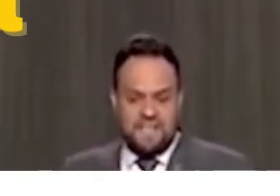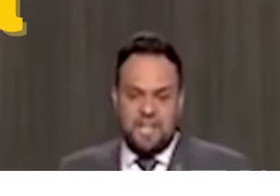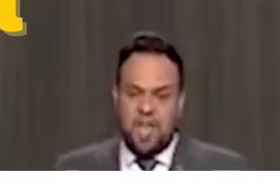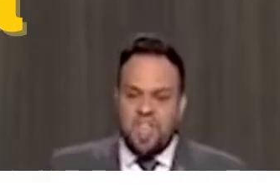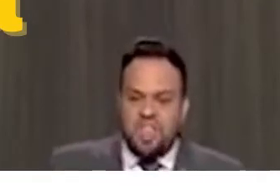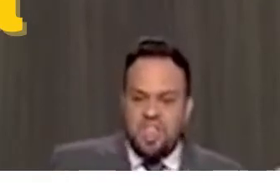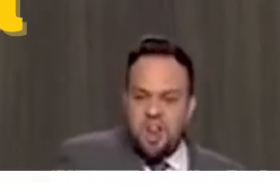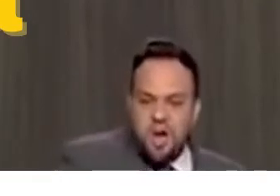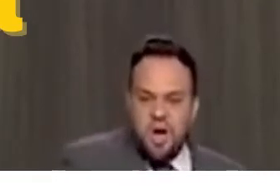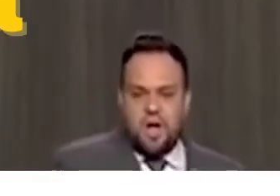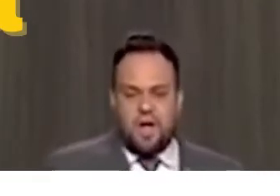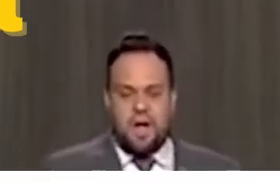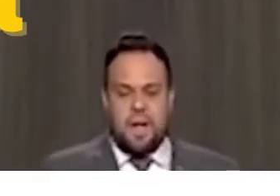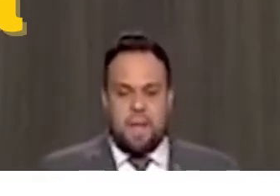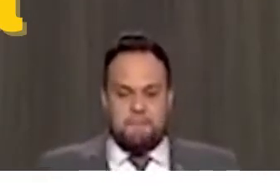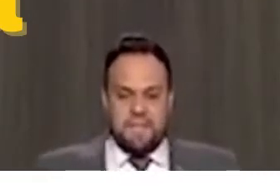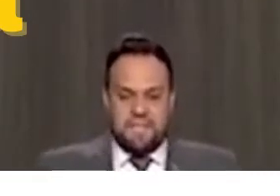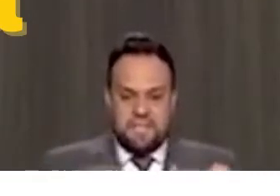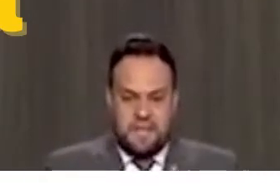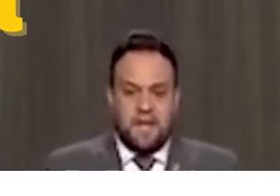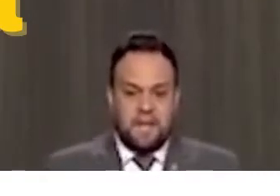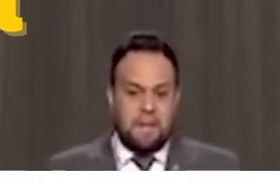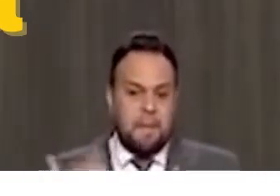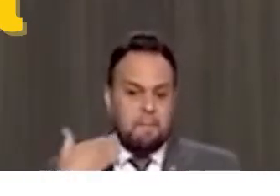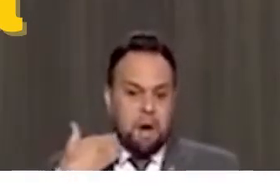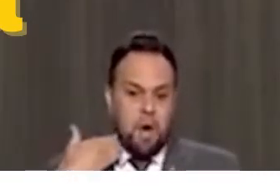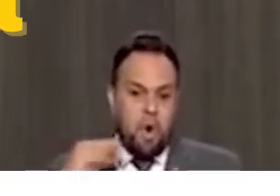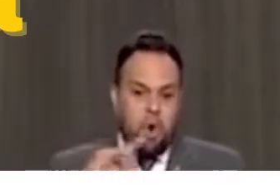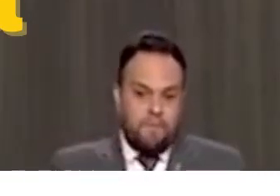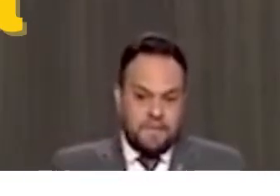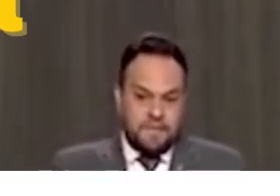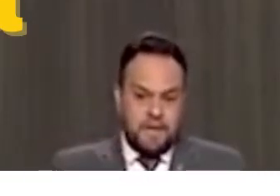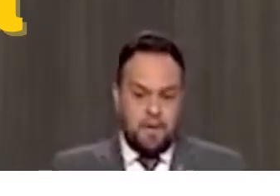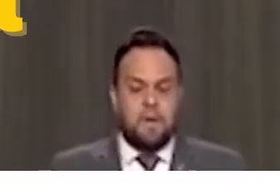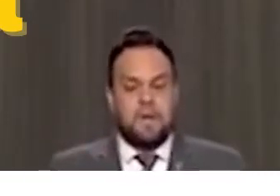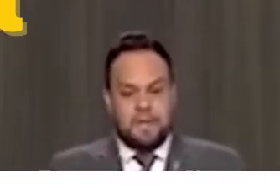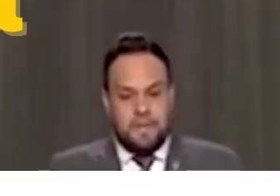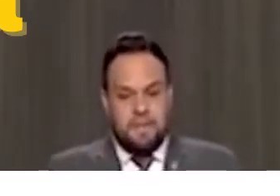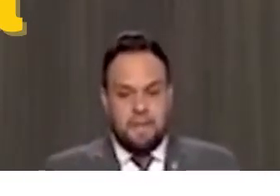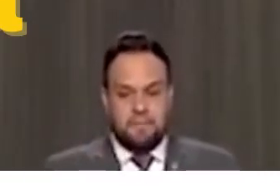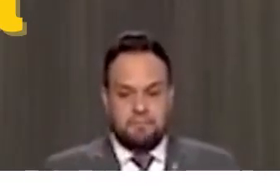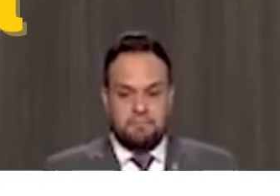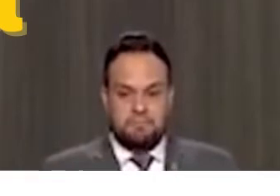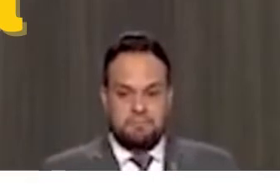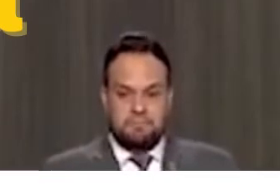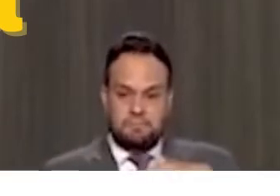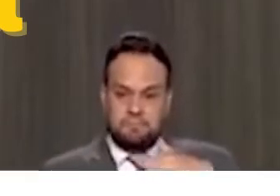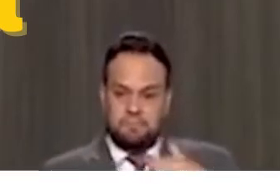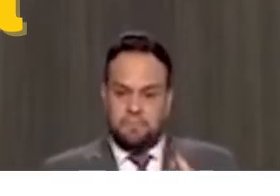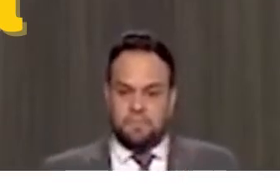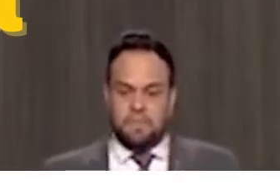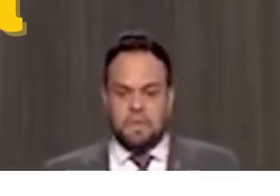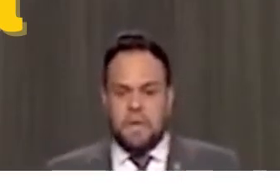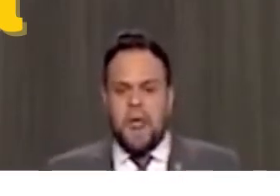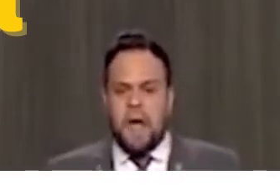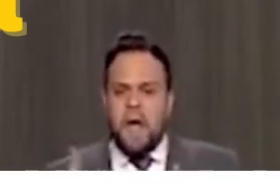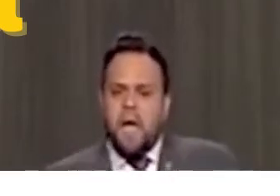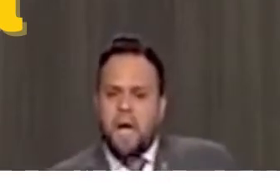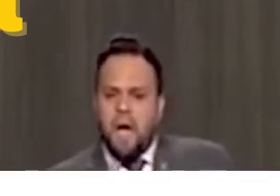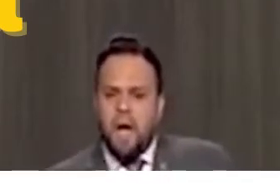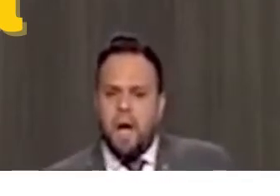de ministérios, de bancos oficiais e de estatais. Agora, onde a Flávia Arruda está errando? Desconheço onde ela esteja errando.